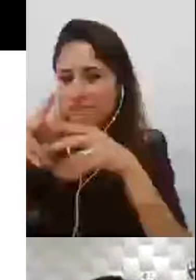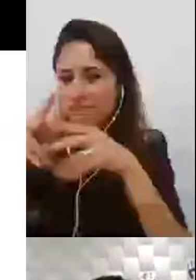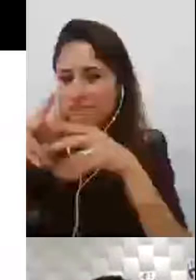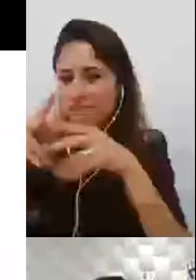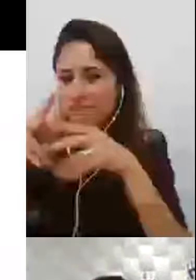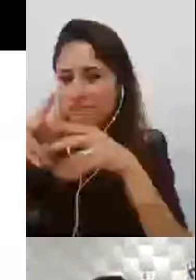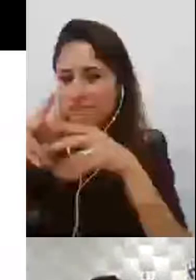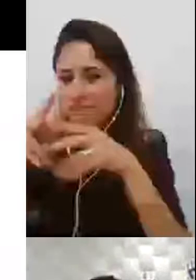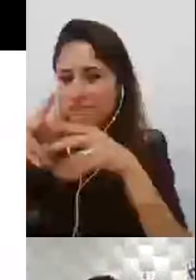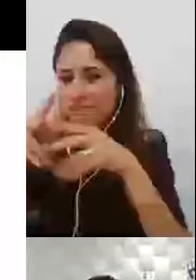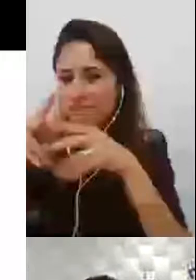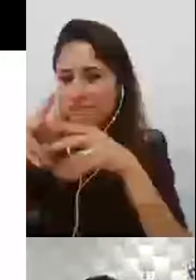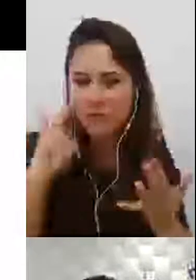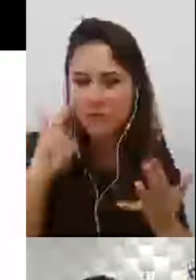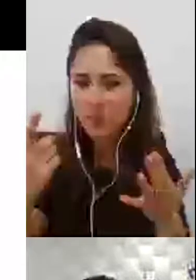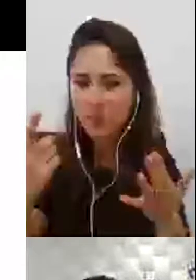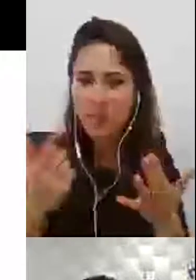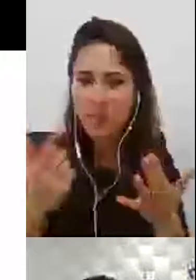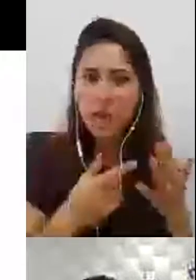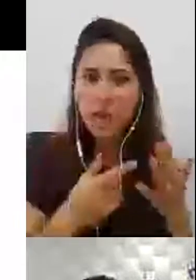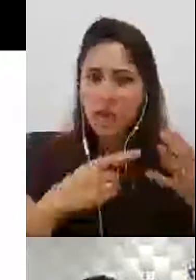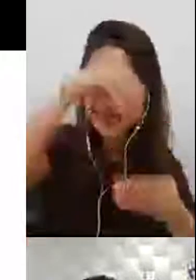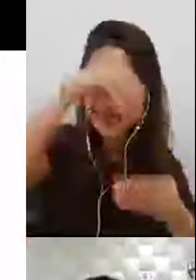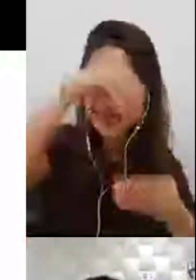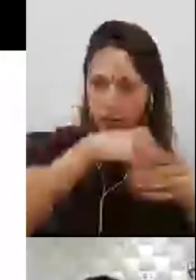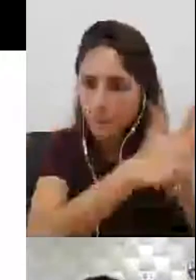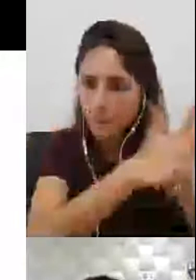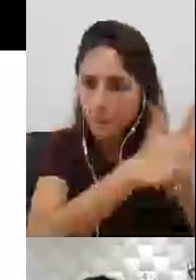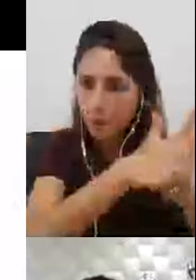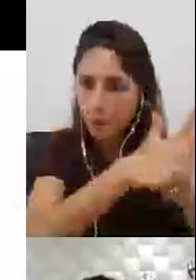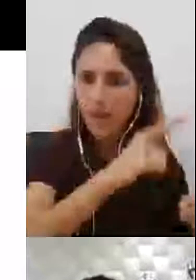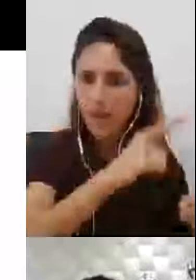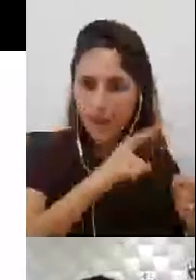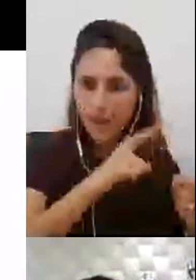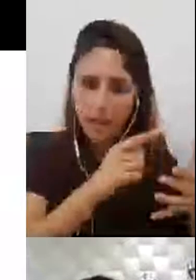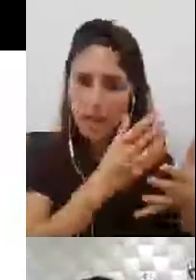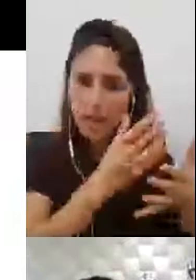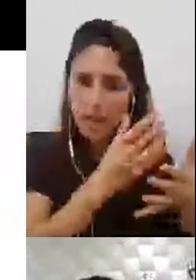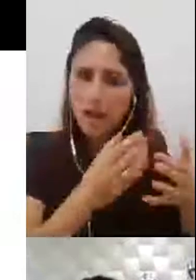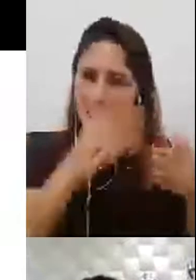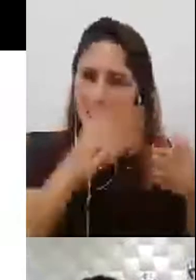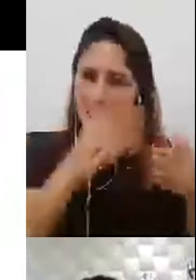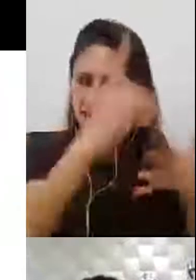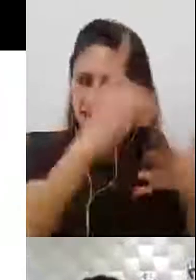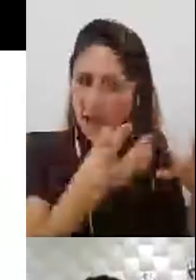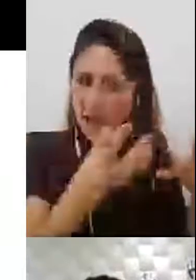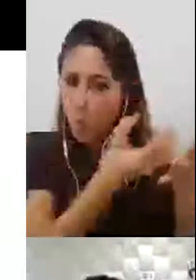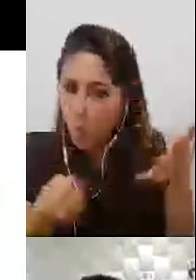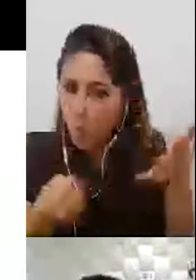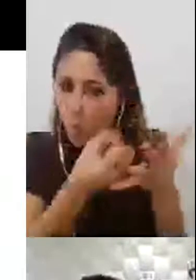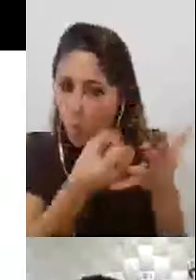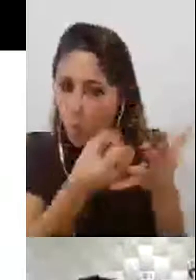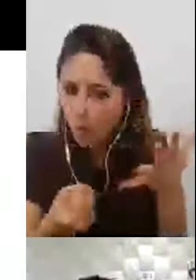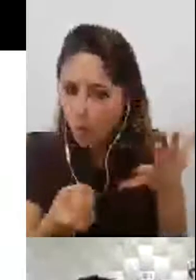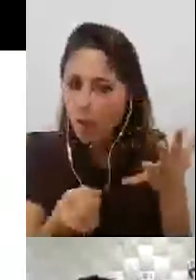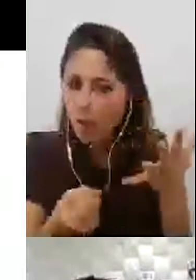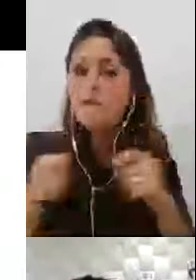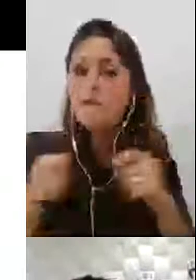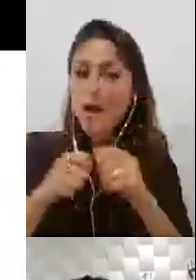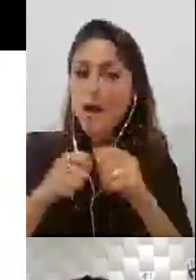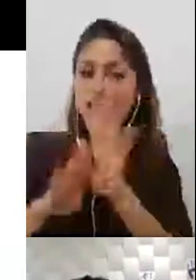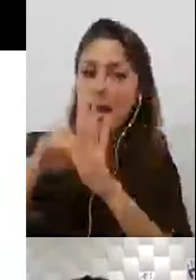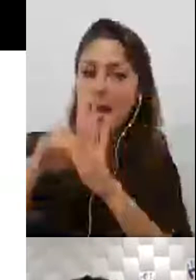todas embarcadas nos dão gráficos como esses aqui, com linhas, com isso aqui que eu falei para vocês, são dados.